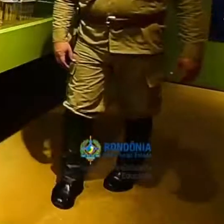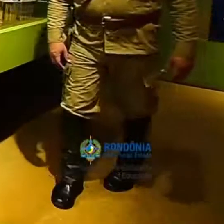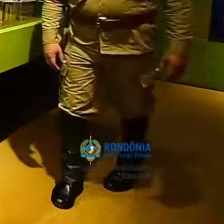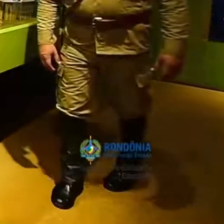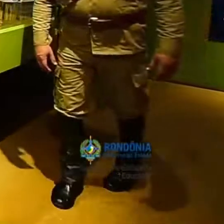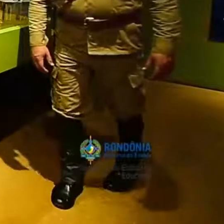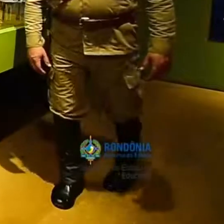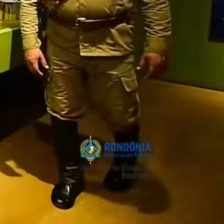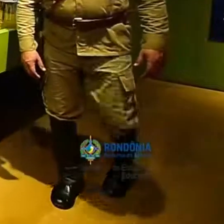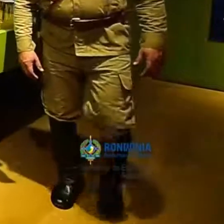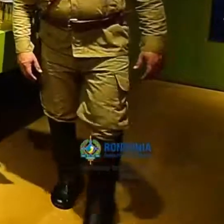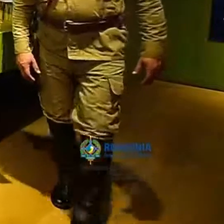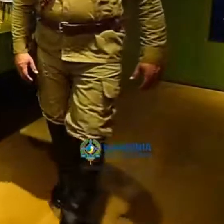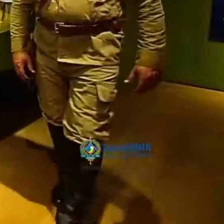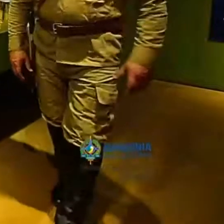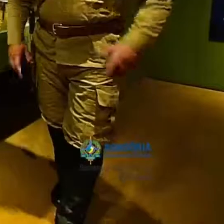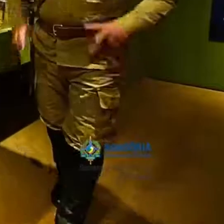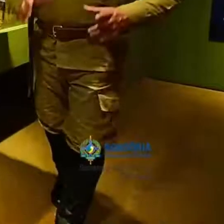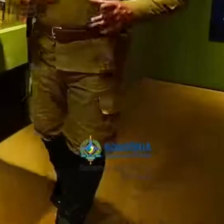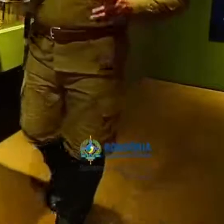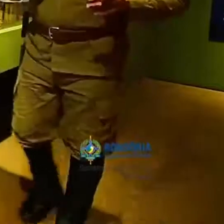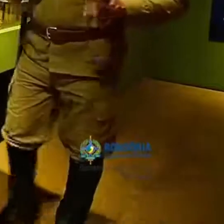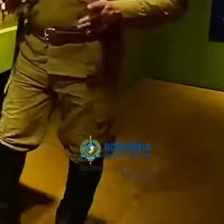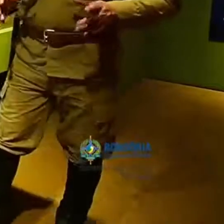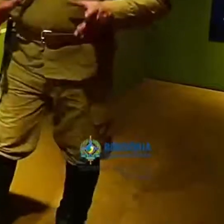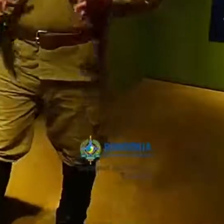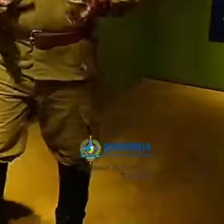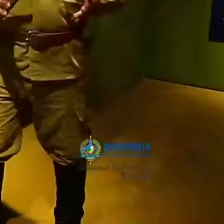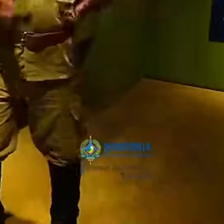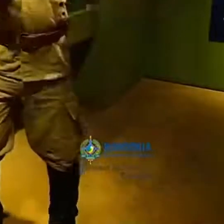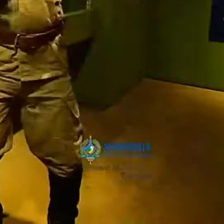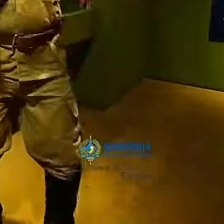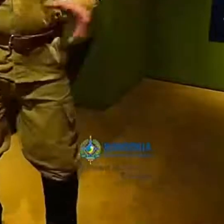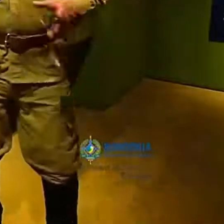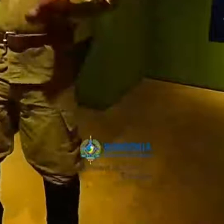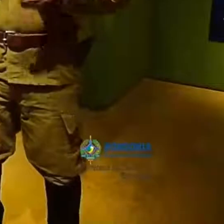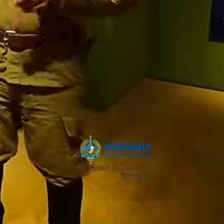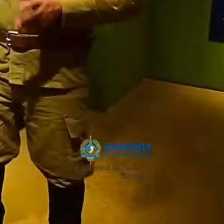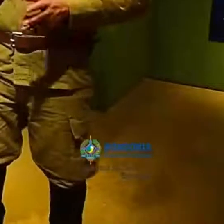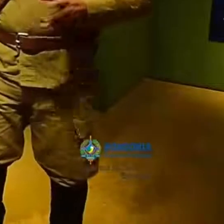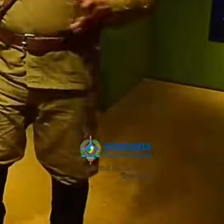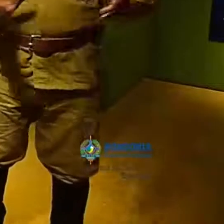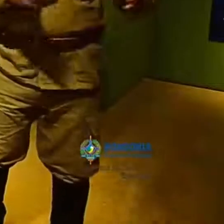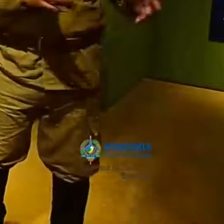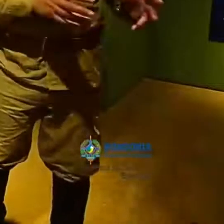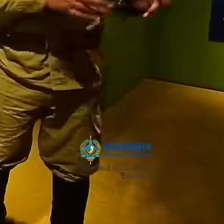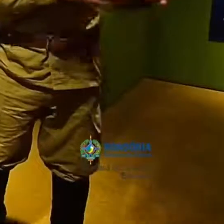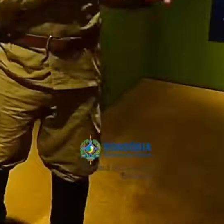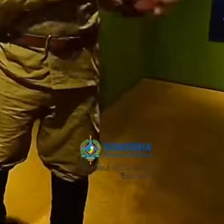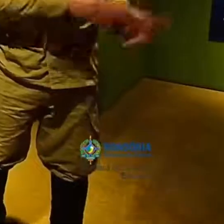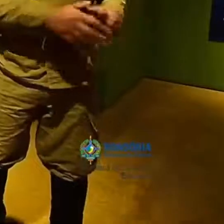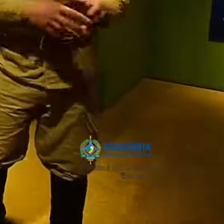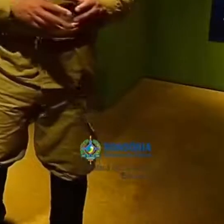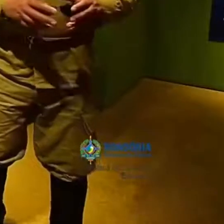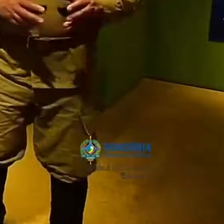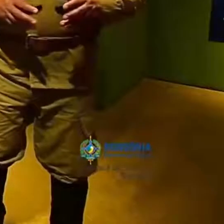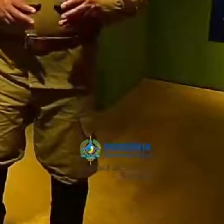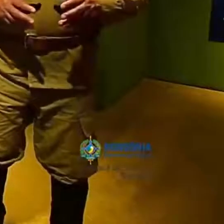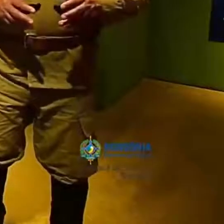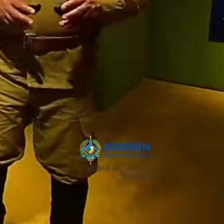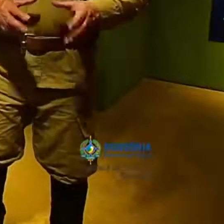1914. Rondon, em apenas 8 meses, constrói 372 quilômetros de linha